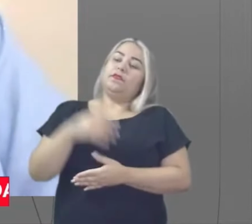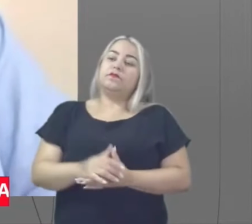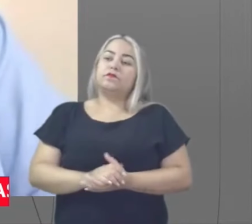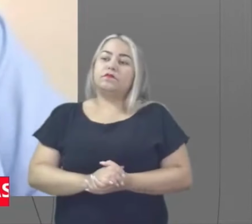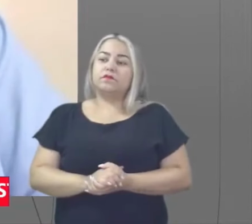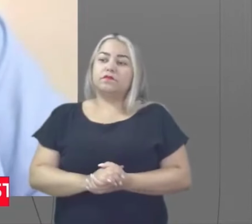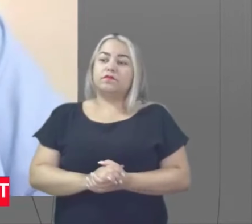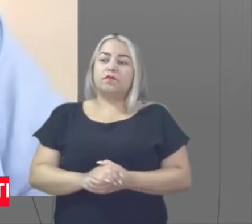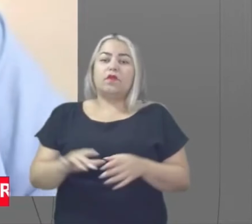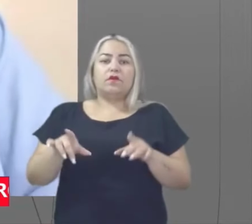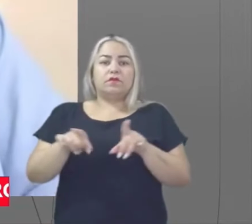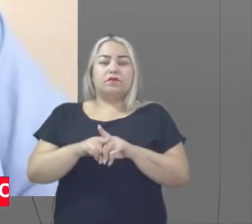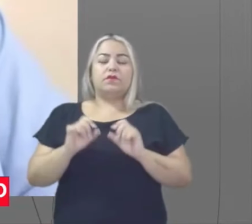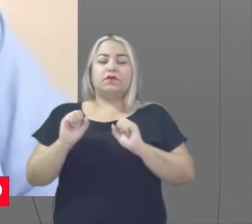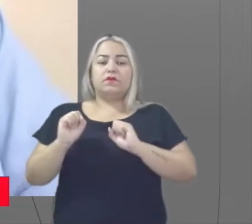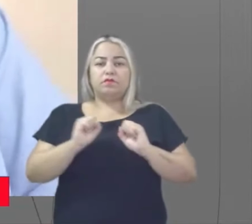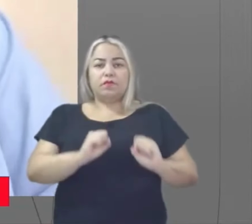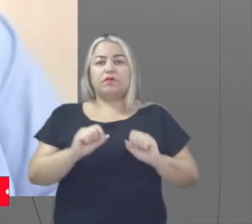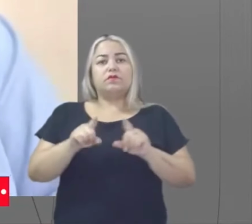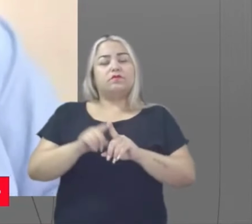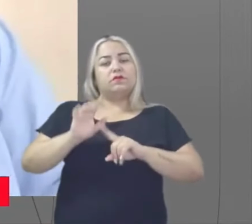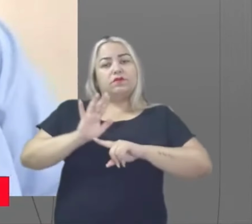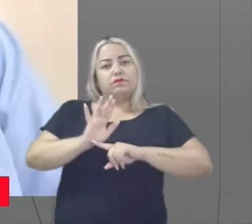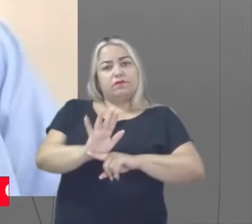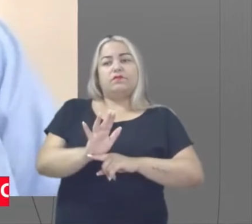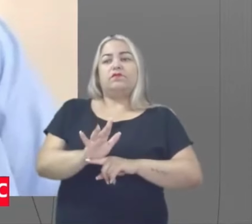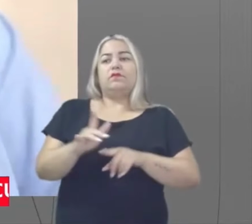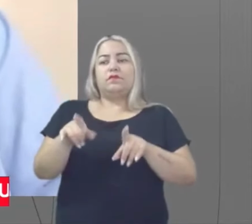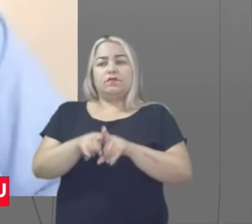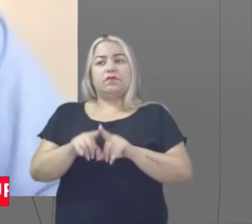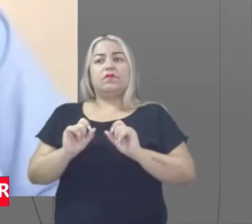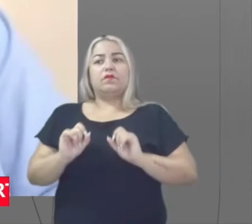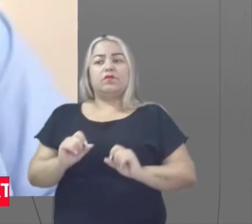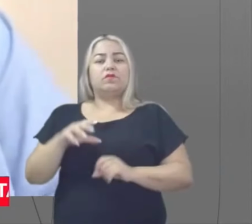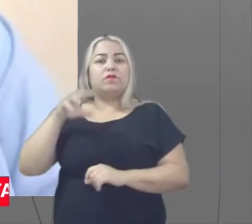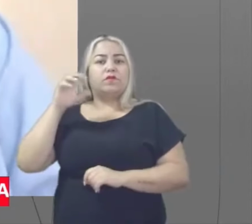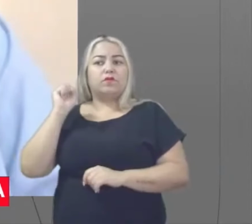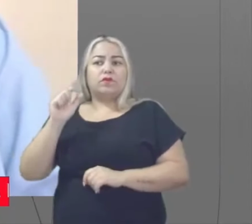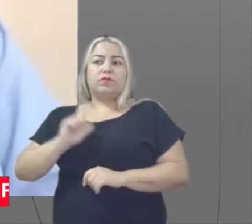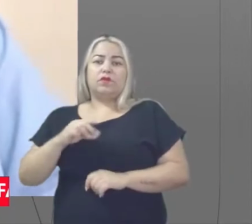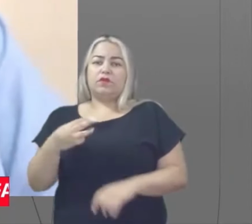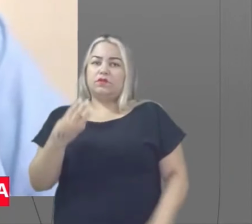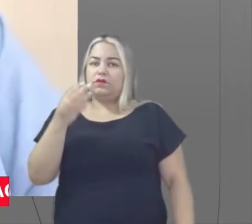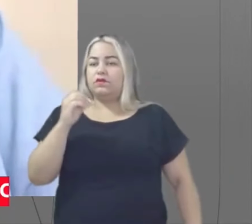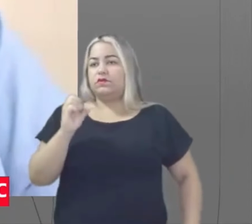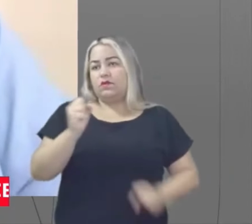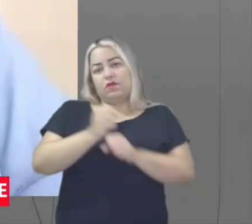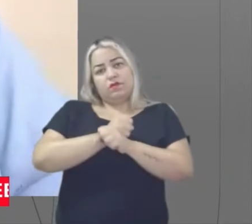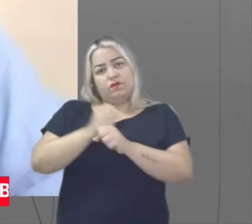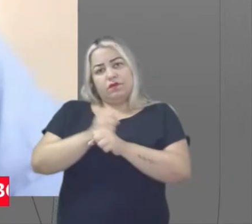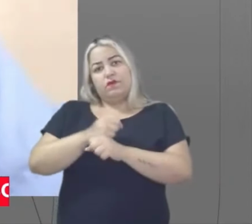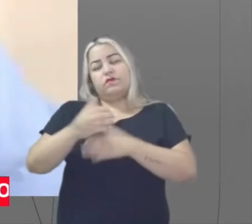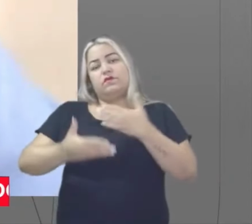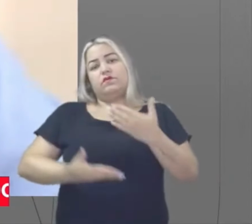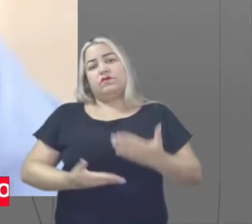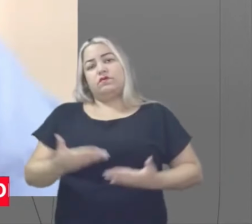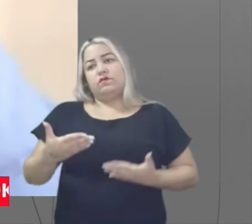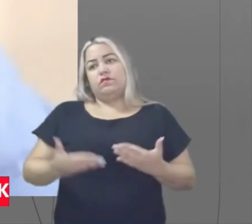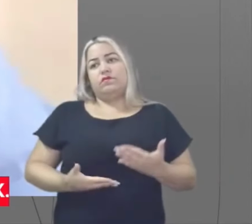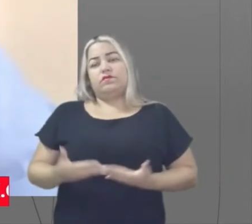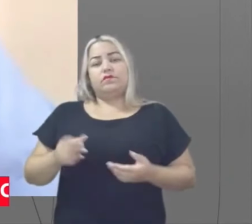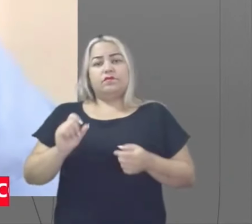e também que possa colaborar para a deslegitimação de uma ouvidoria que existe há 30 anos e tem grandes serviços prestados